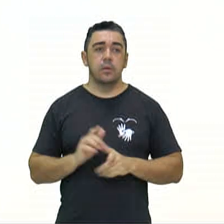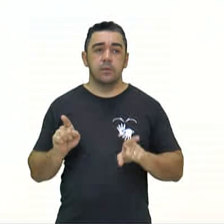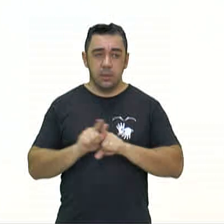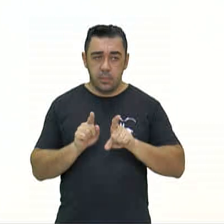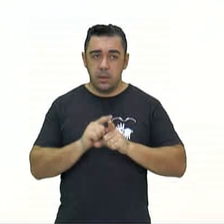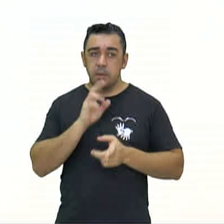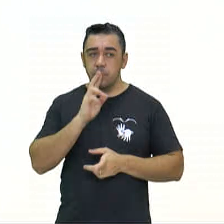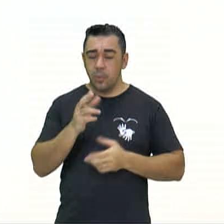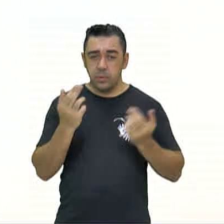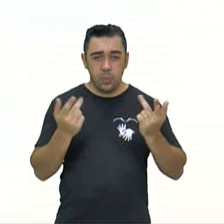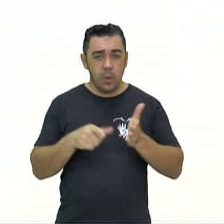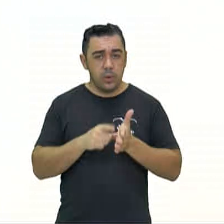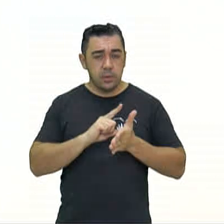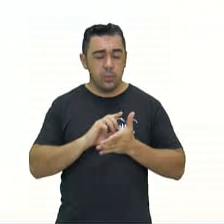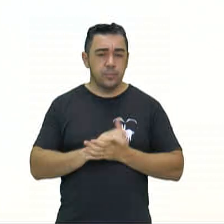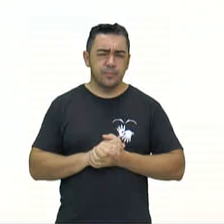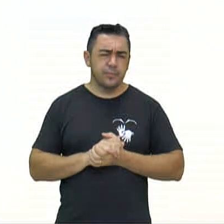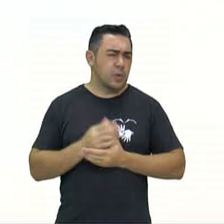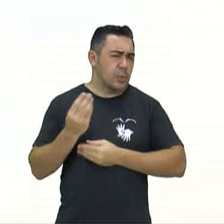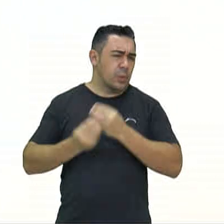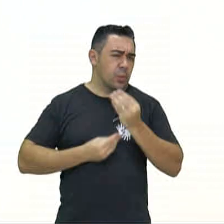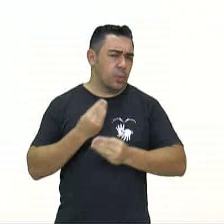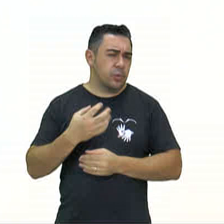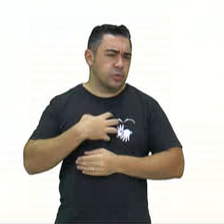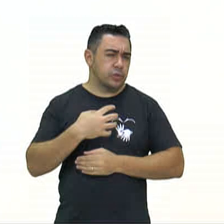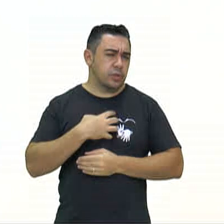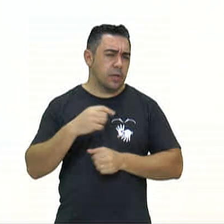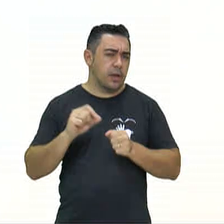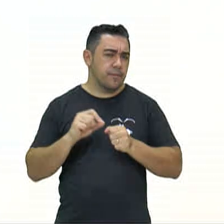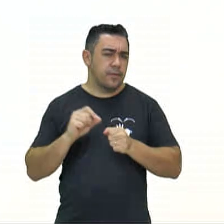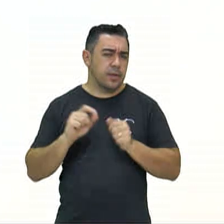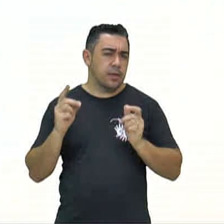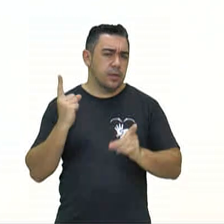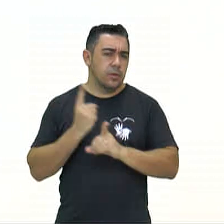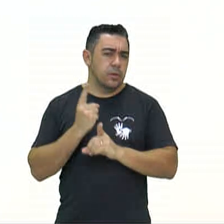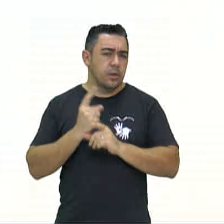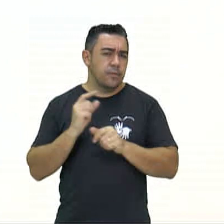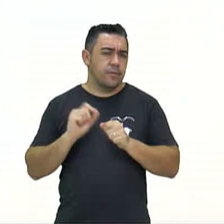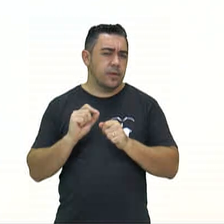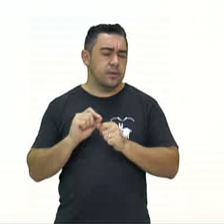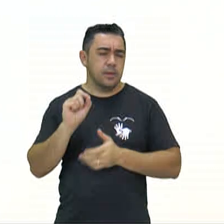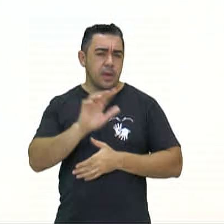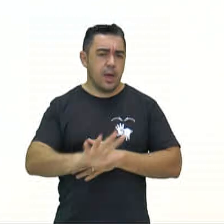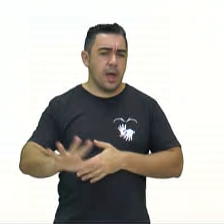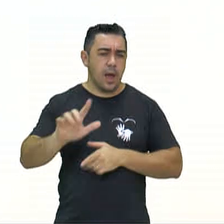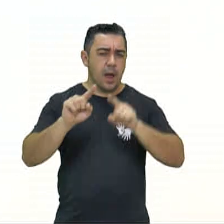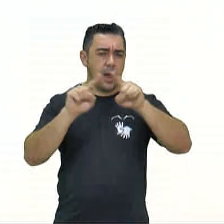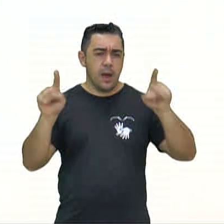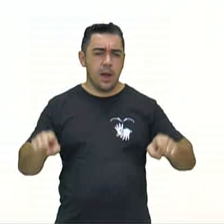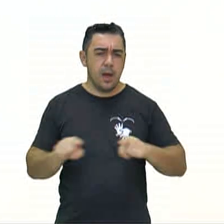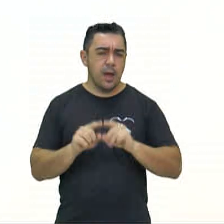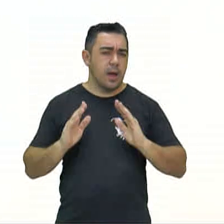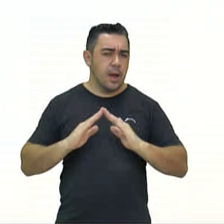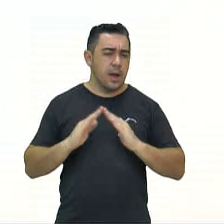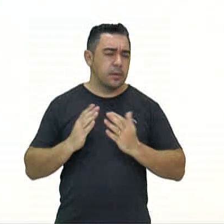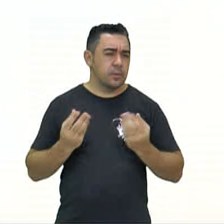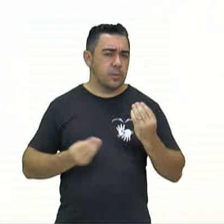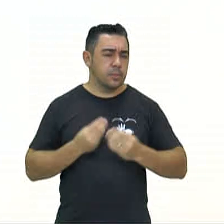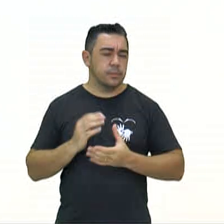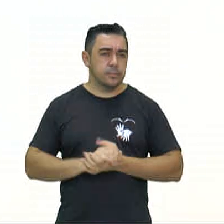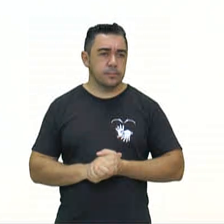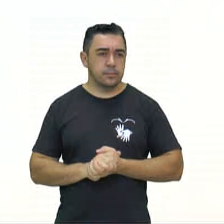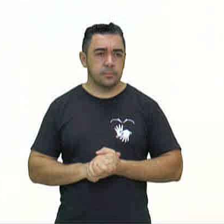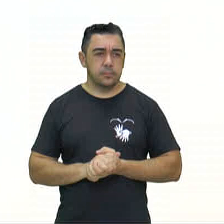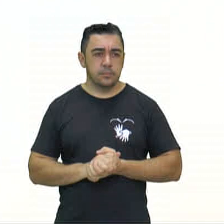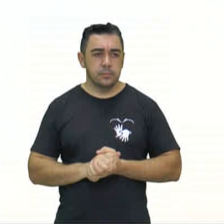também ao resultado anterior. De que forma essa pessoa pode ter representado a área dessa casa? Ou seja, na